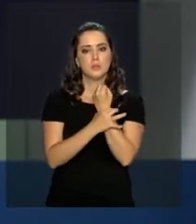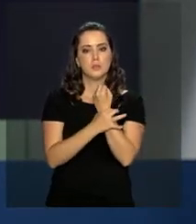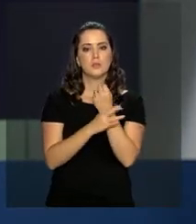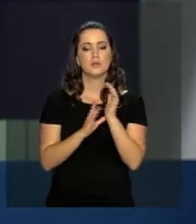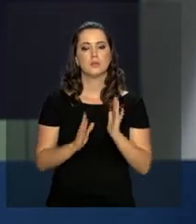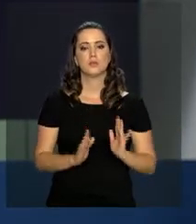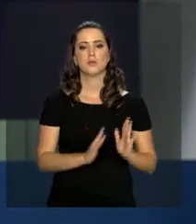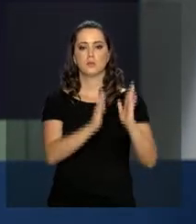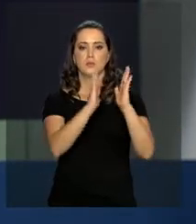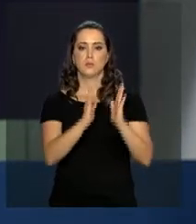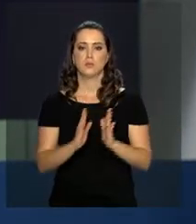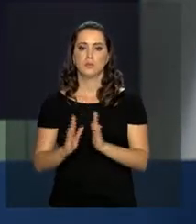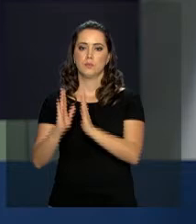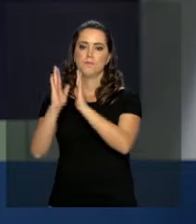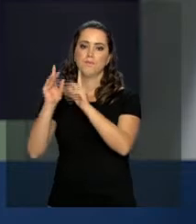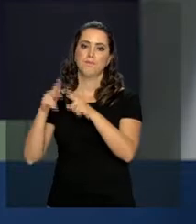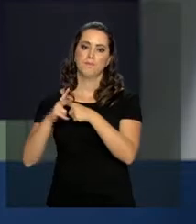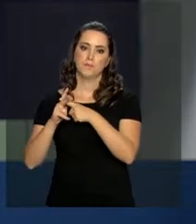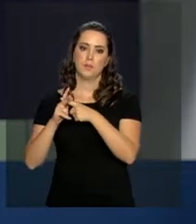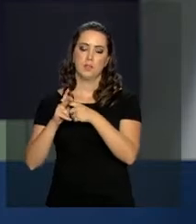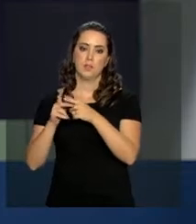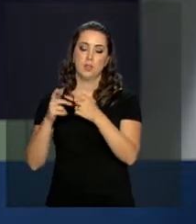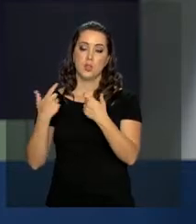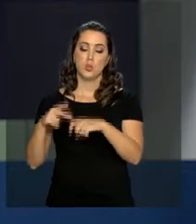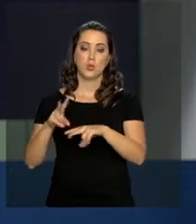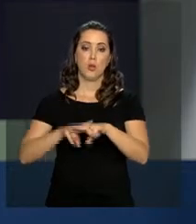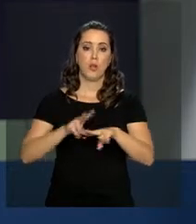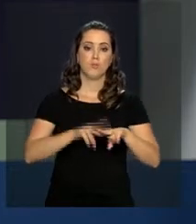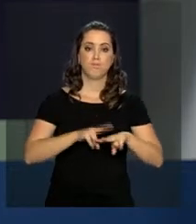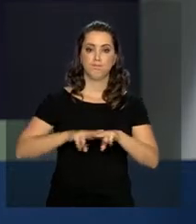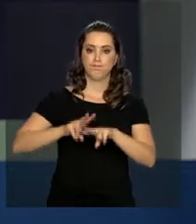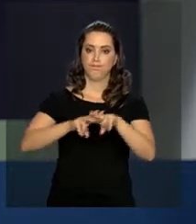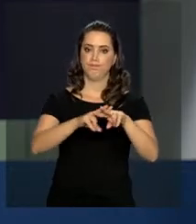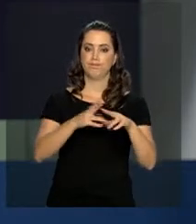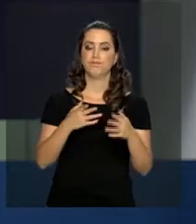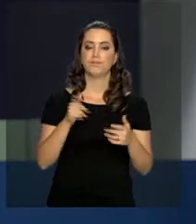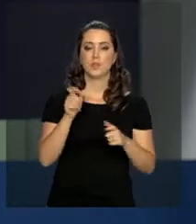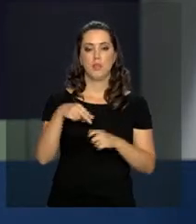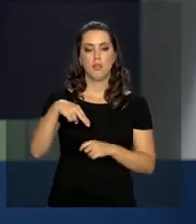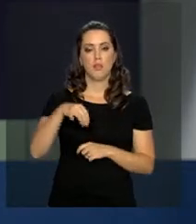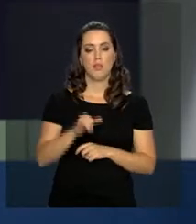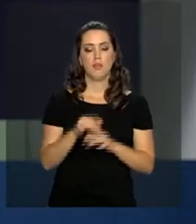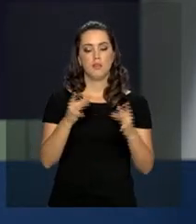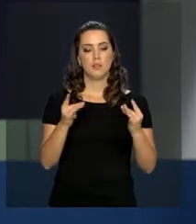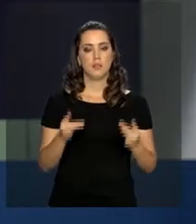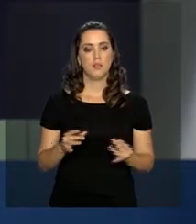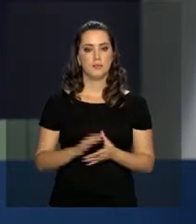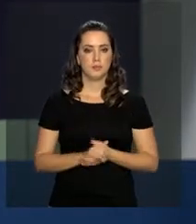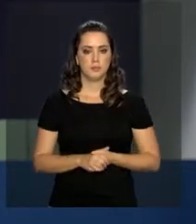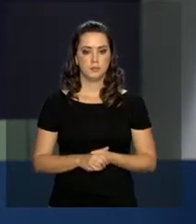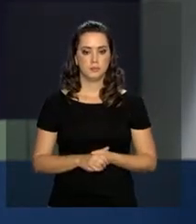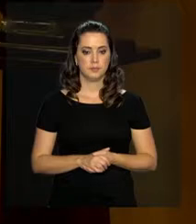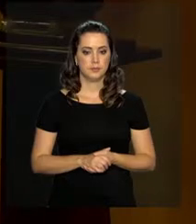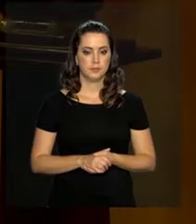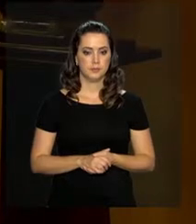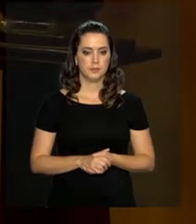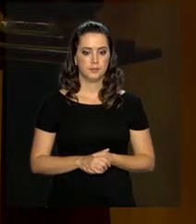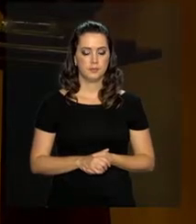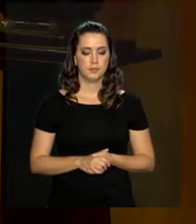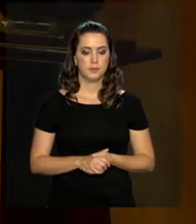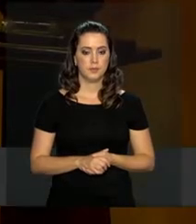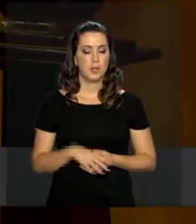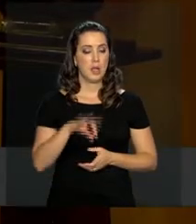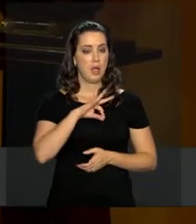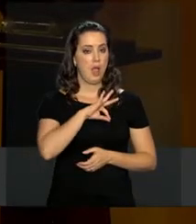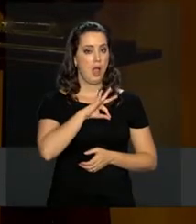segurança e manutenção de presídios repórter nem pereira traz as informações a